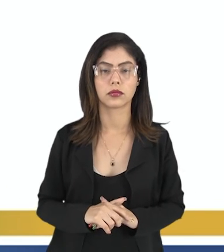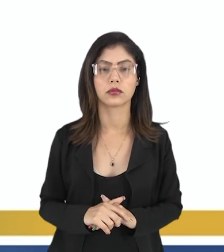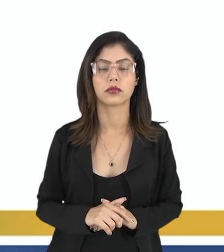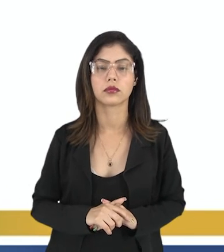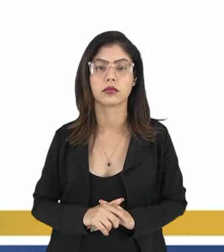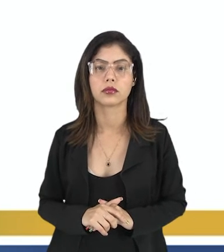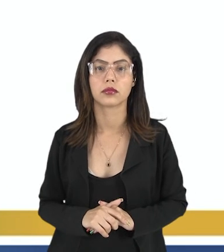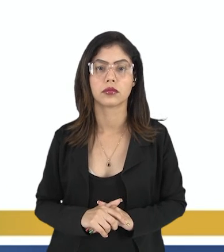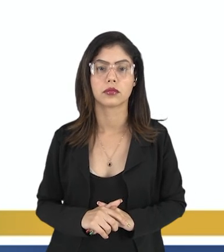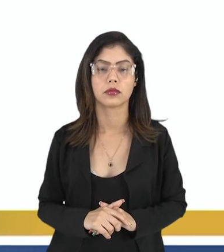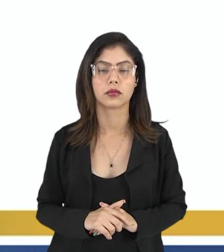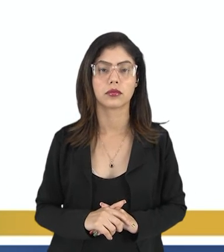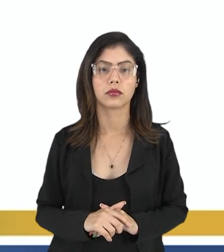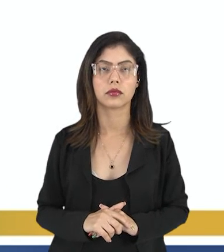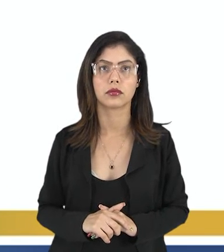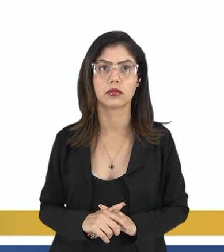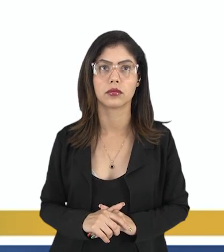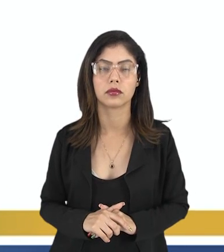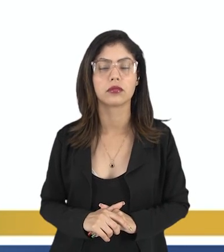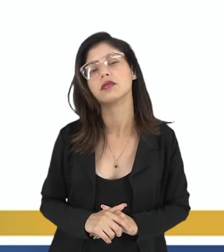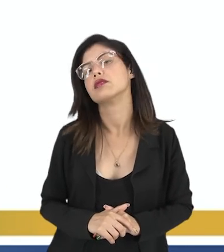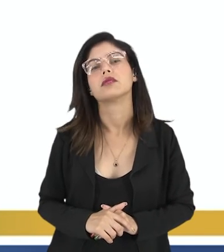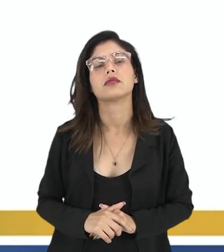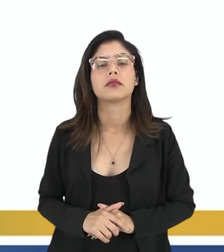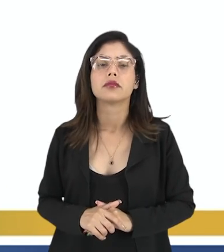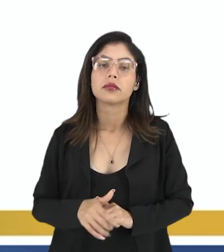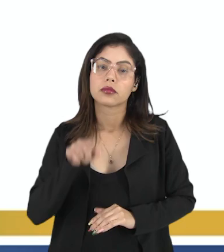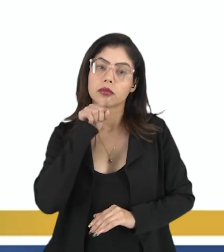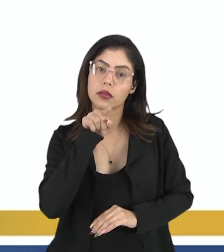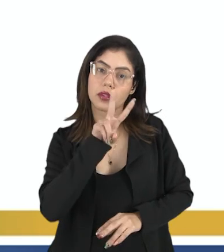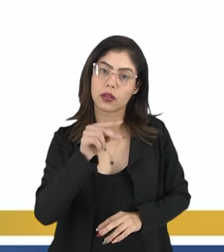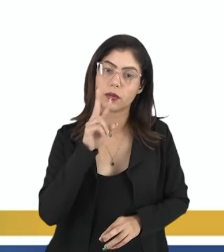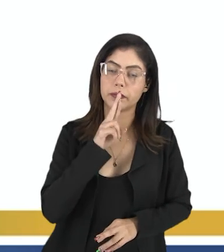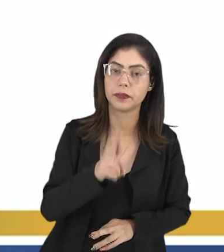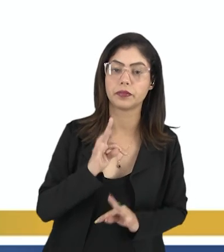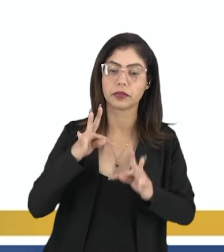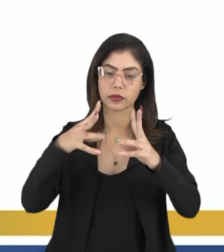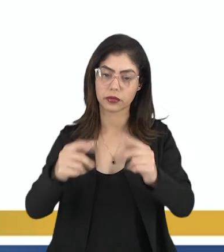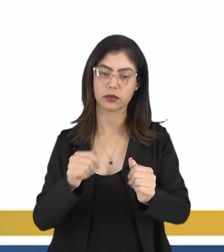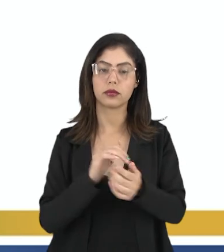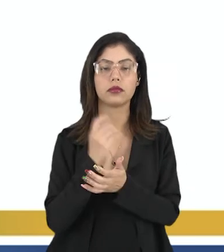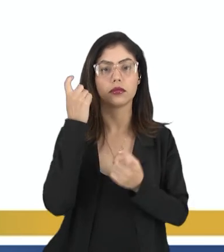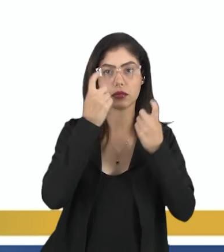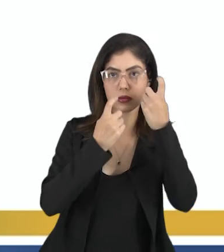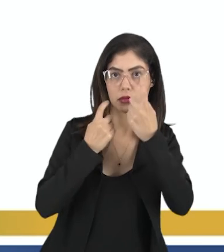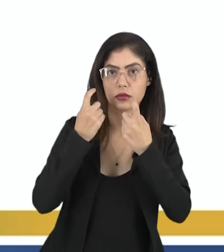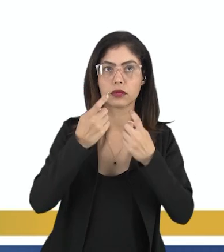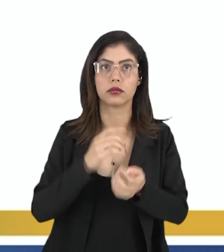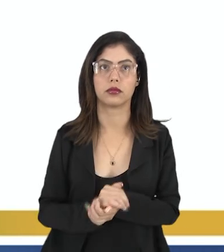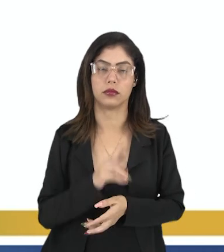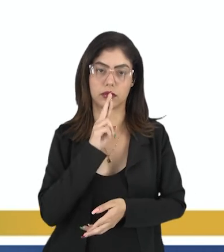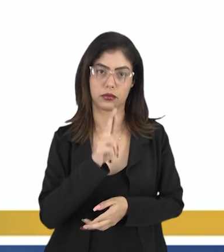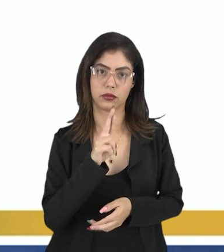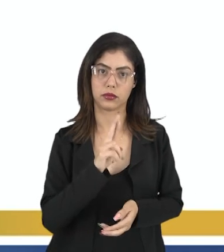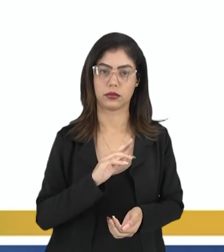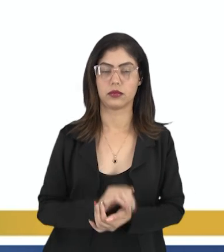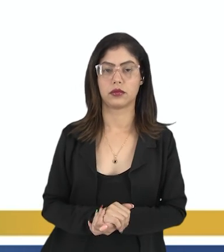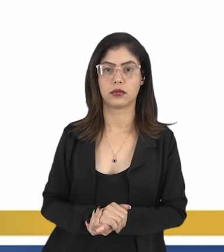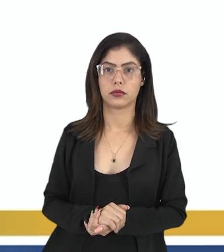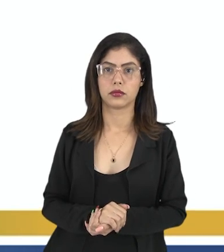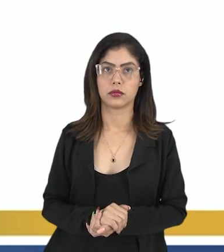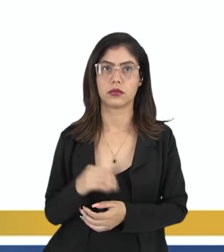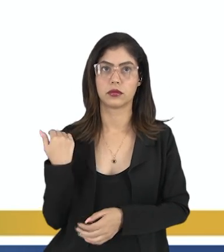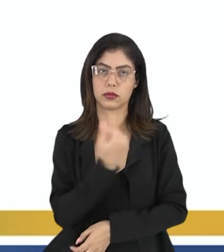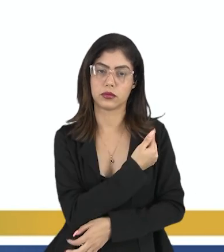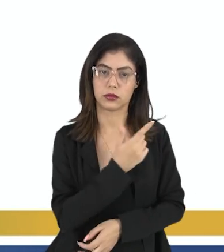ao tempo, que nesse caso é 3. E aí você vai fazer toda essa expressão, a resolução dessa expressão,